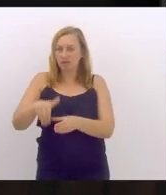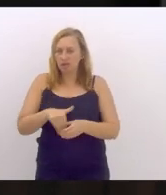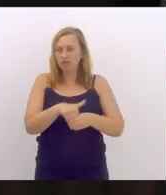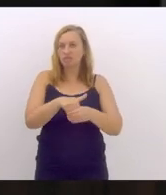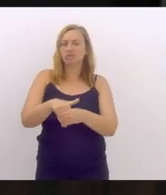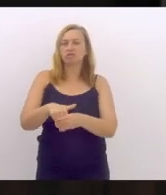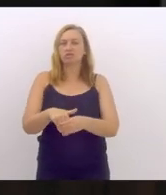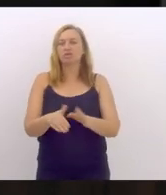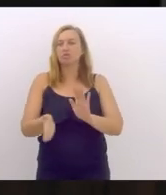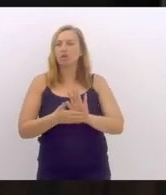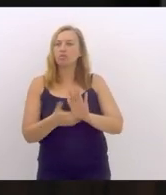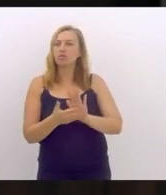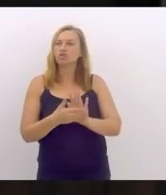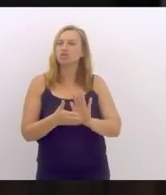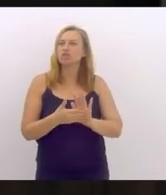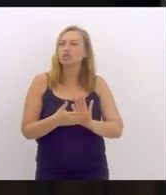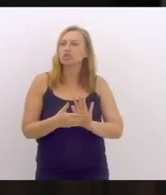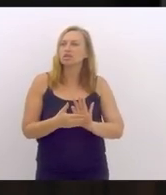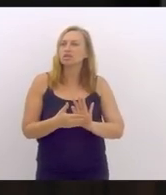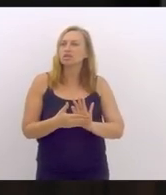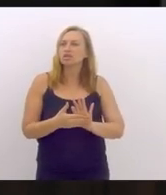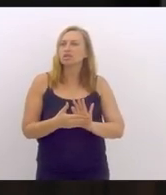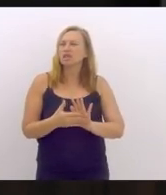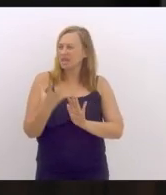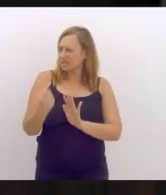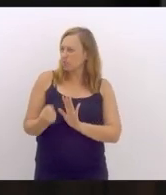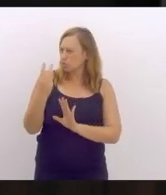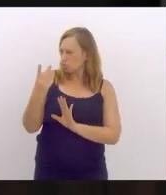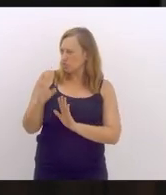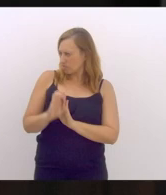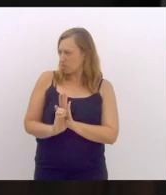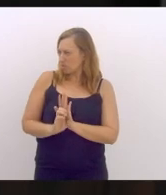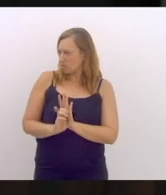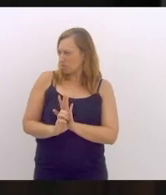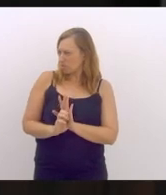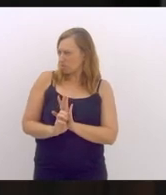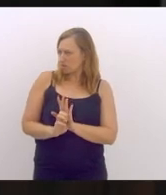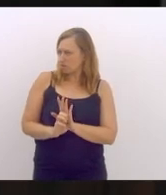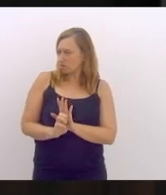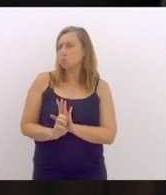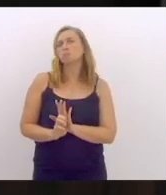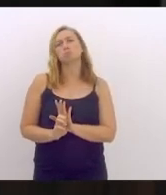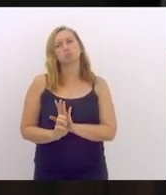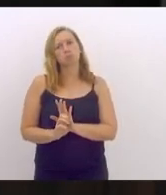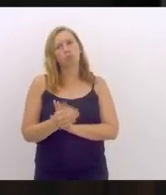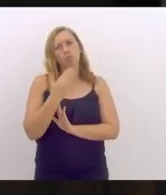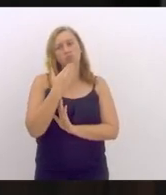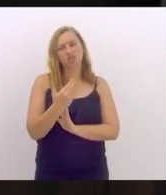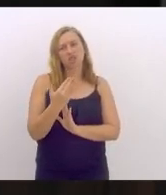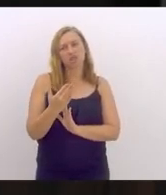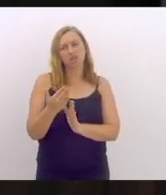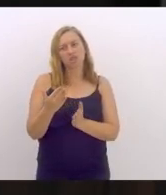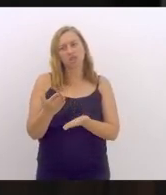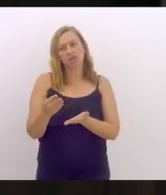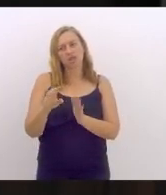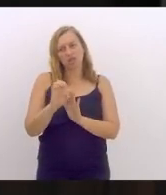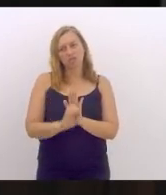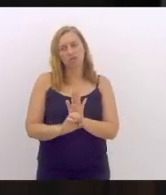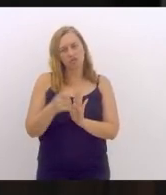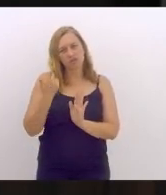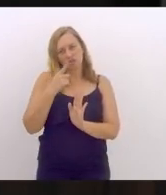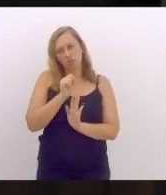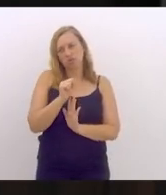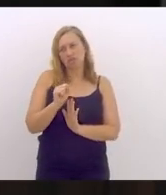Presidente proposta recebeu duas emendas Se eu pedir as emendas aqui para ver se a gente